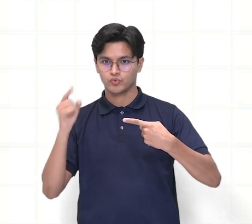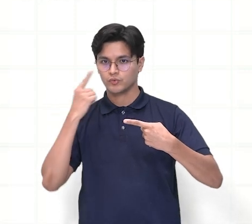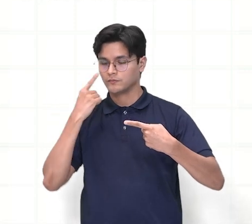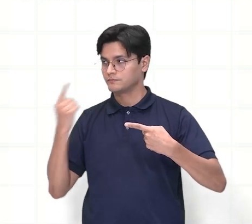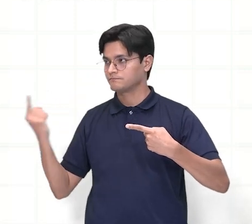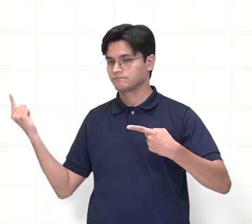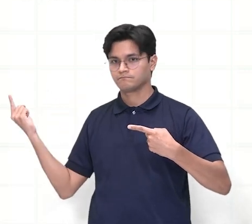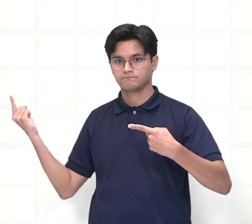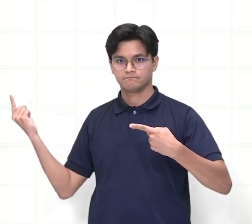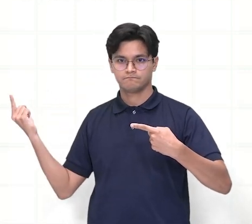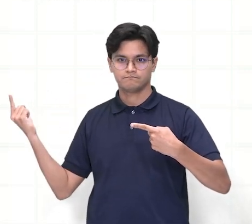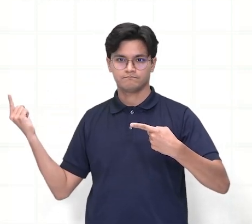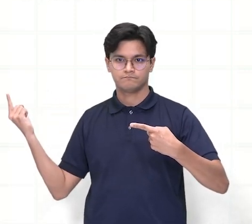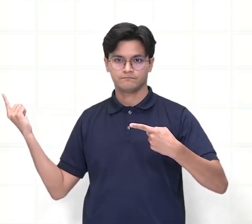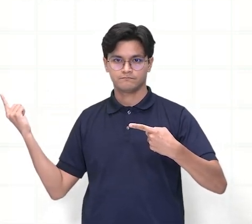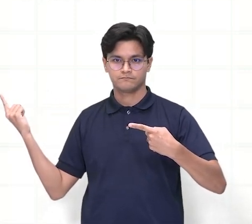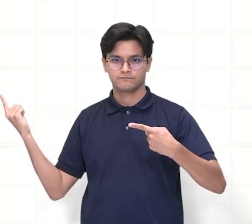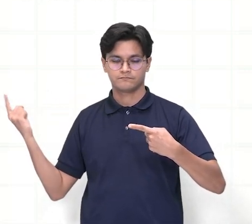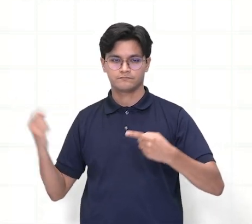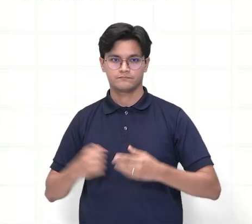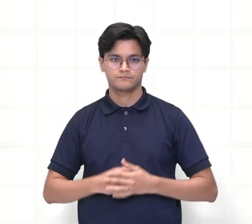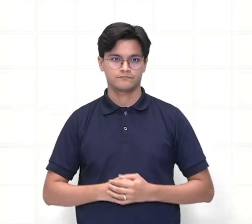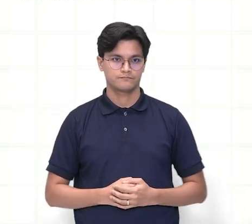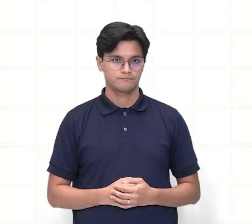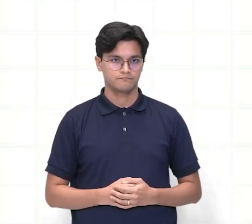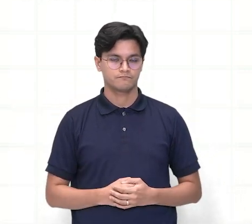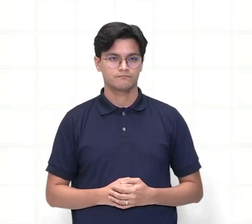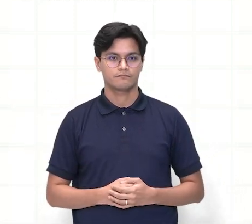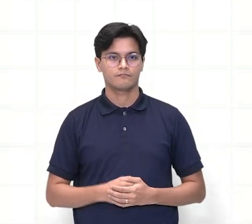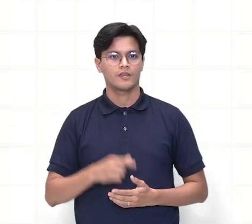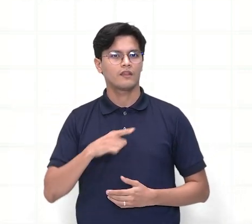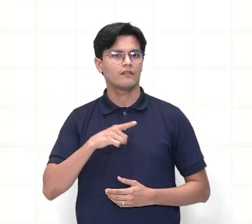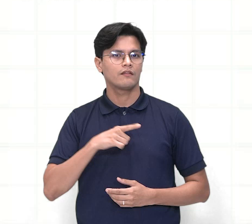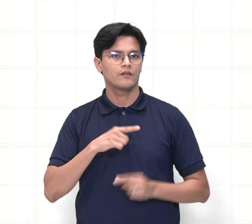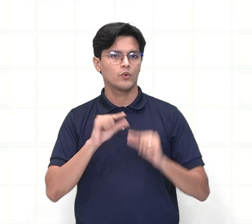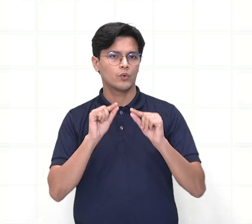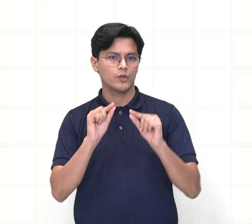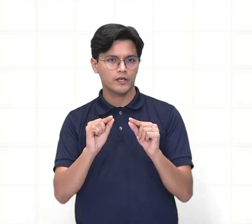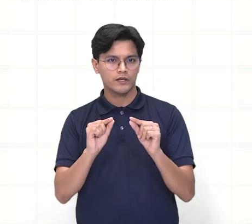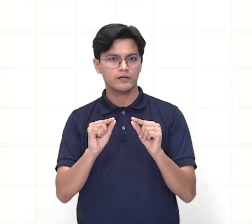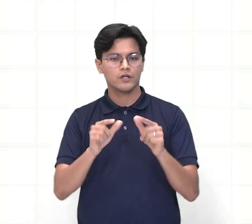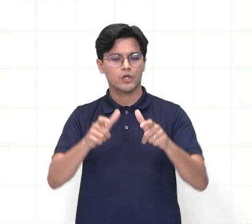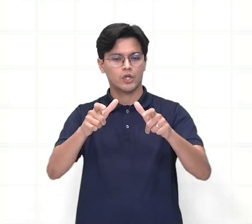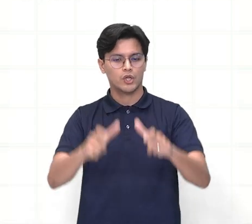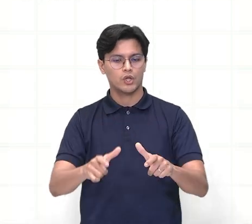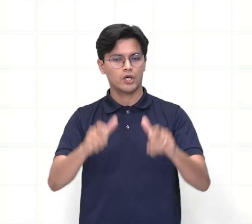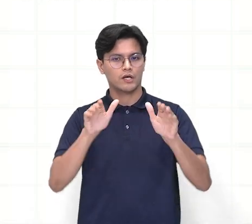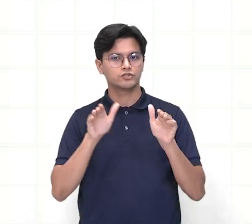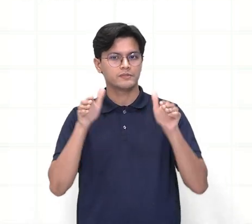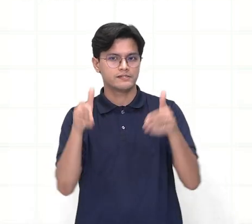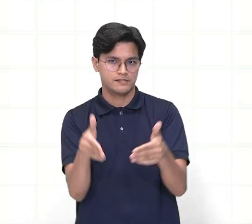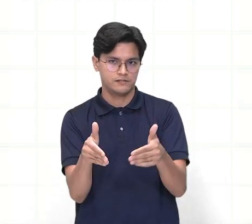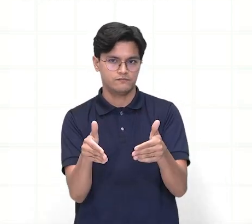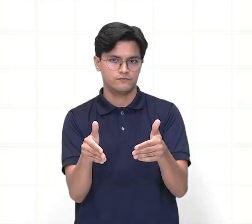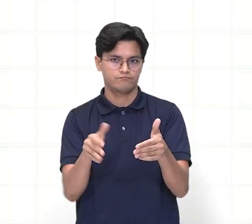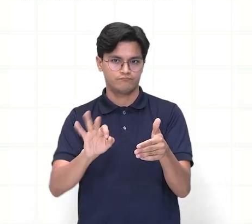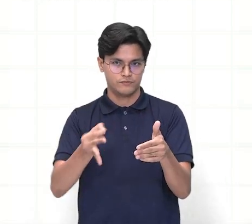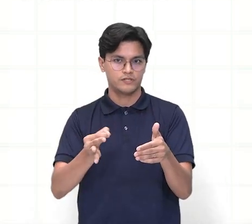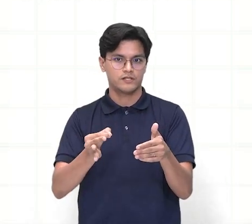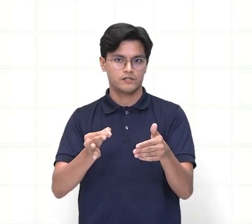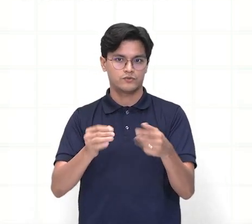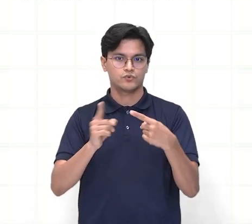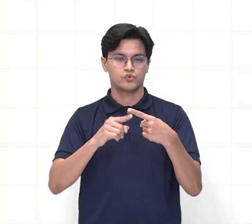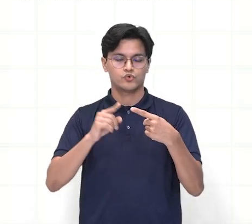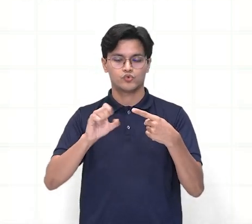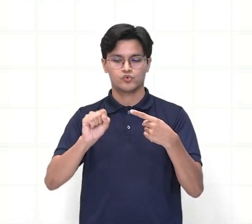dissemos, que eu disse, ele vai estar associado a uma área geográfica, certo? Então,